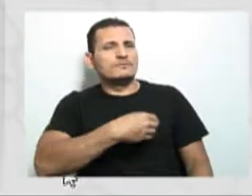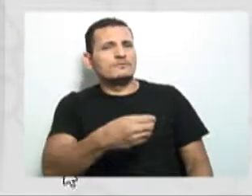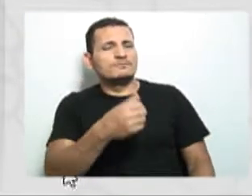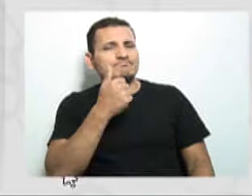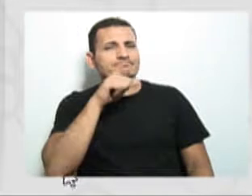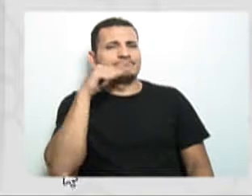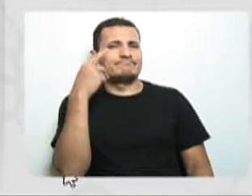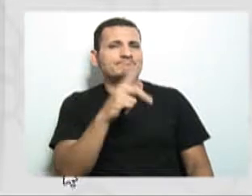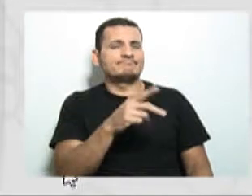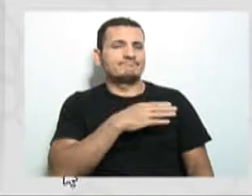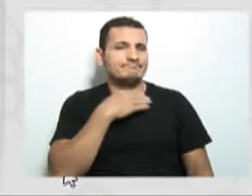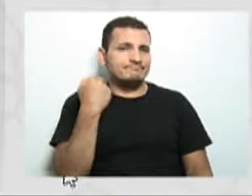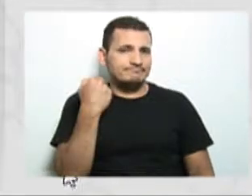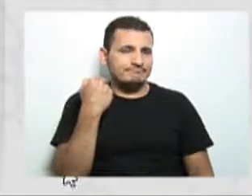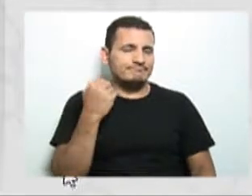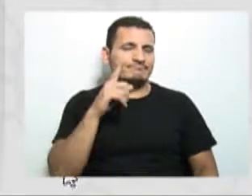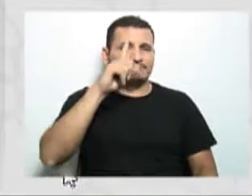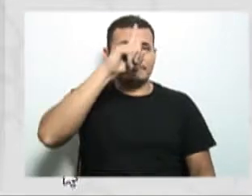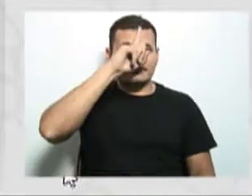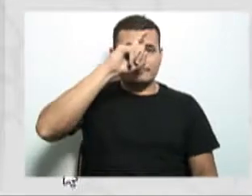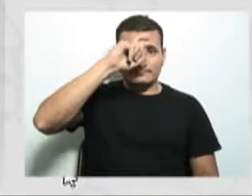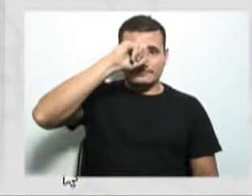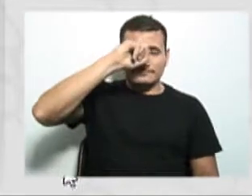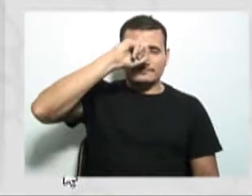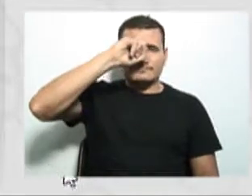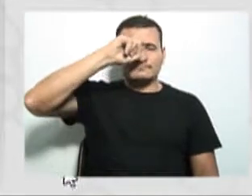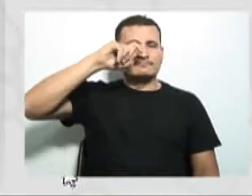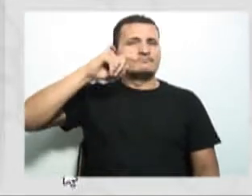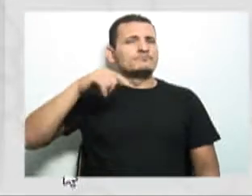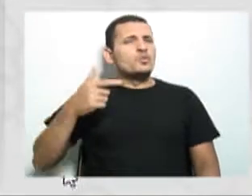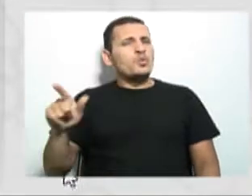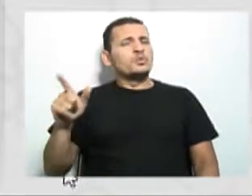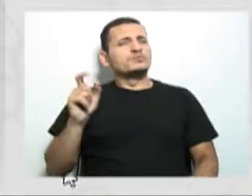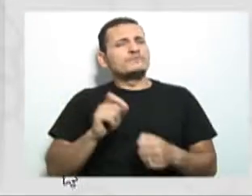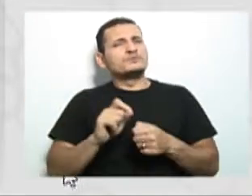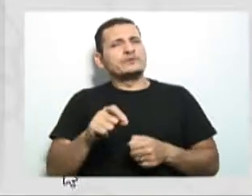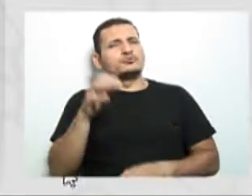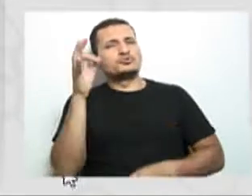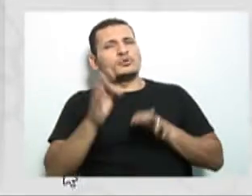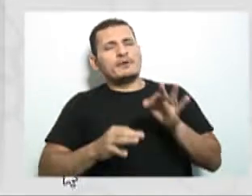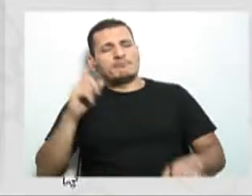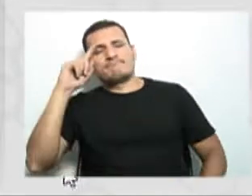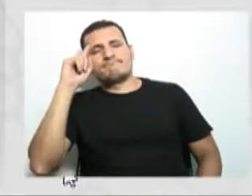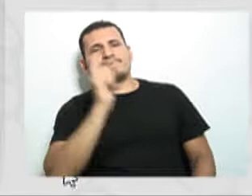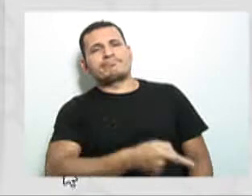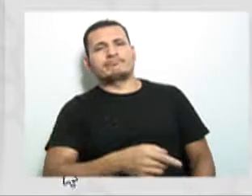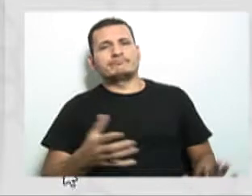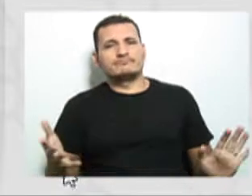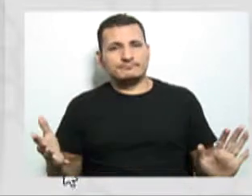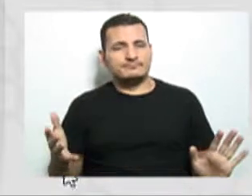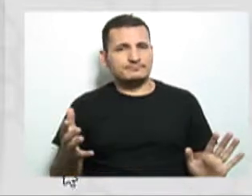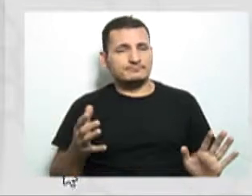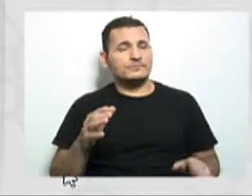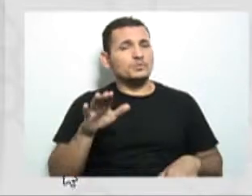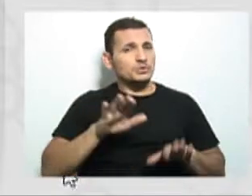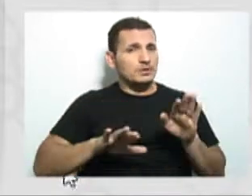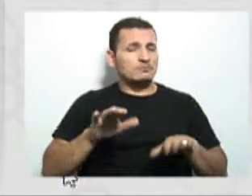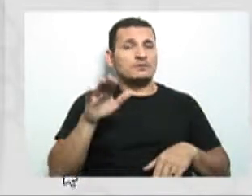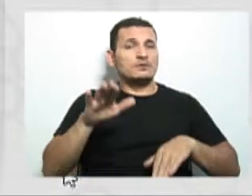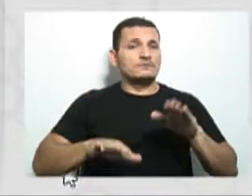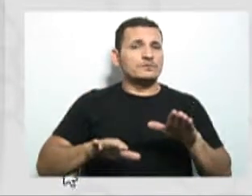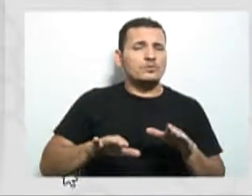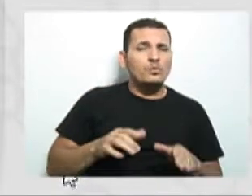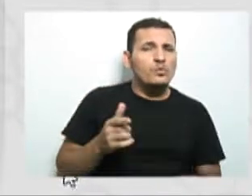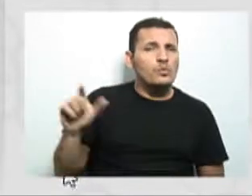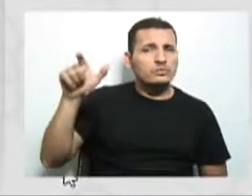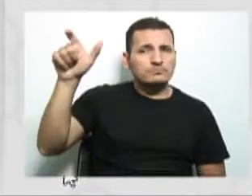deles acabou de falecer no hospital. O outro tinha feito o quê? Um julgamento apressado. Cuidado, hein? Às vezes o outro oponente, a pessoa que está indo